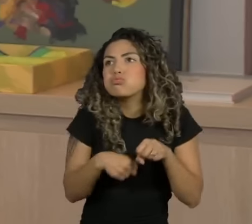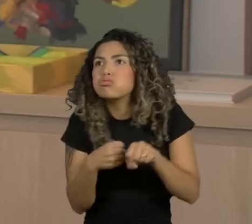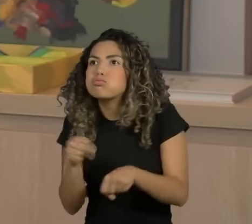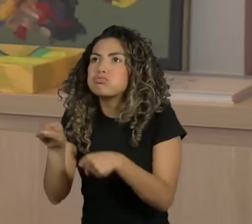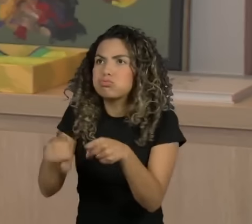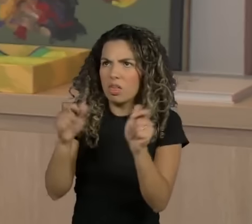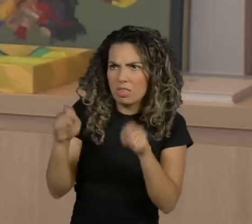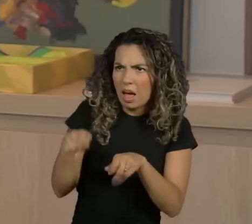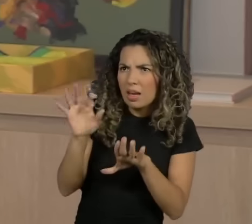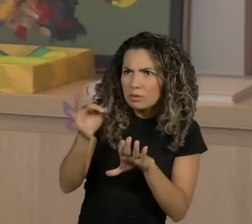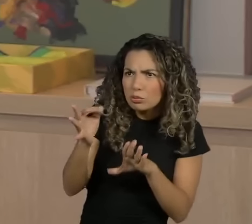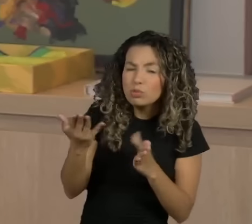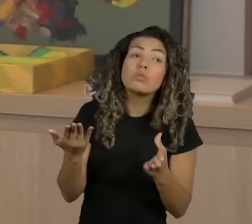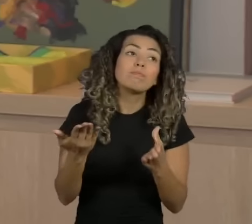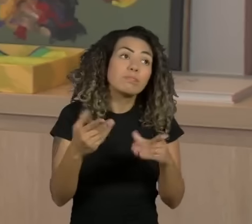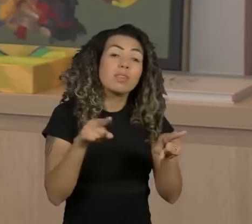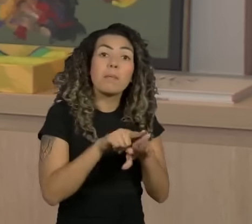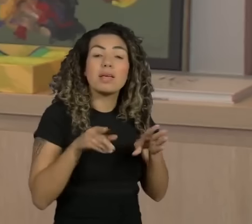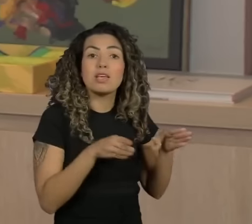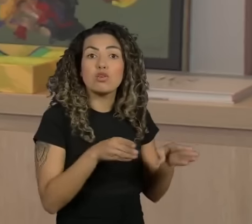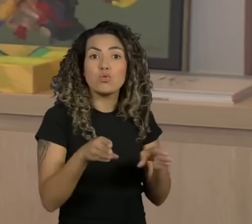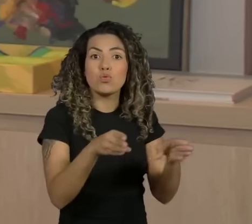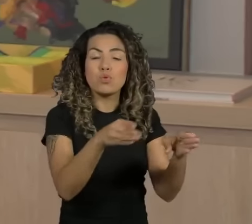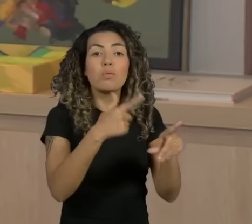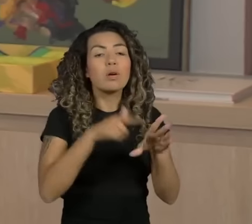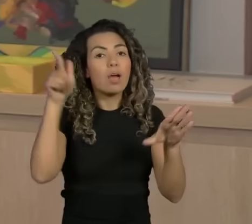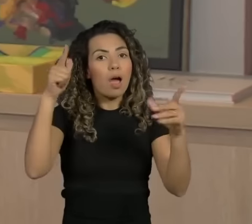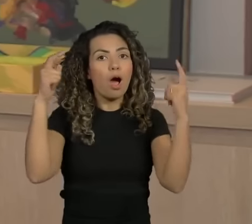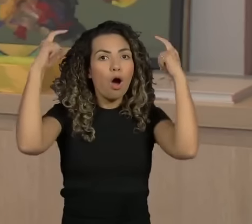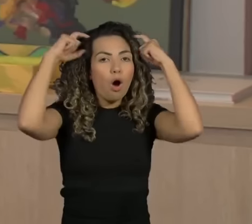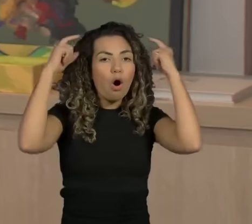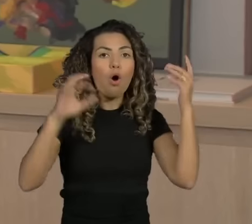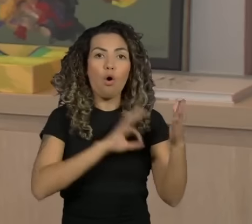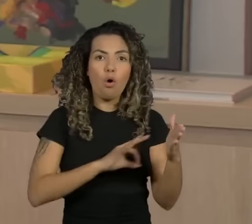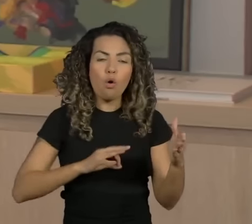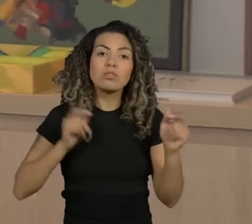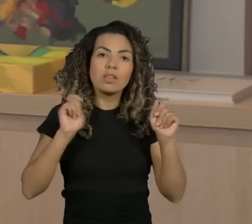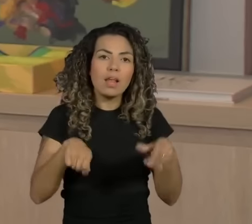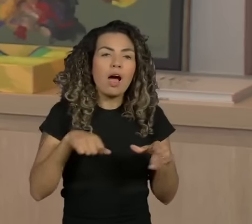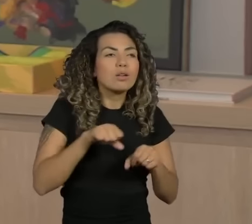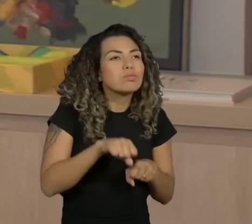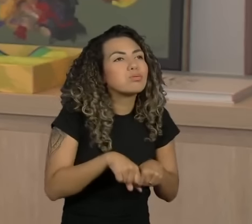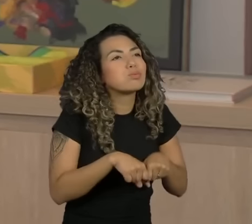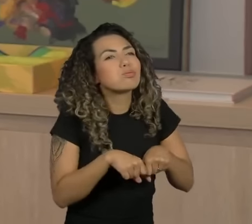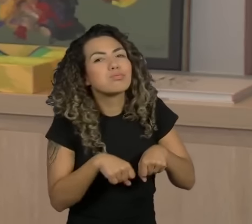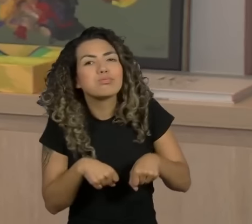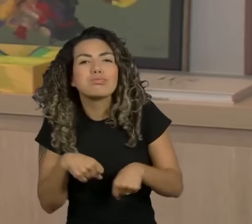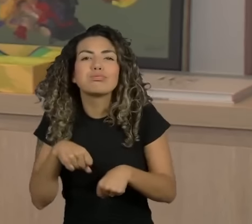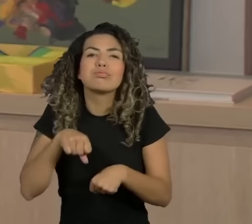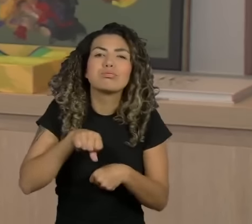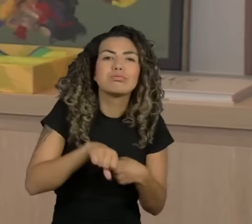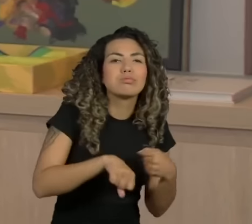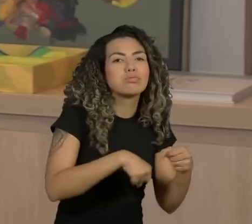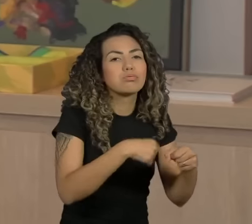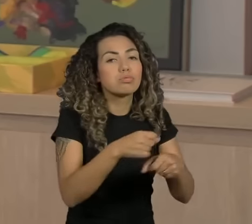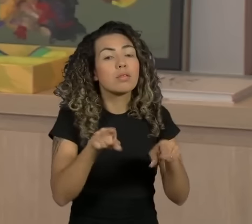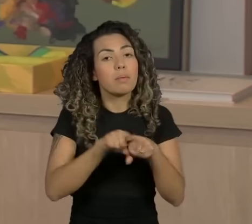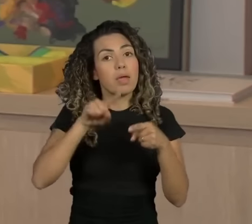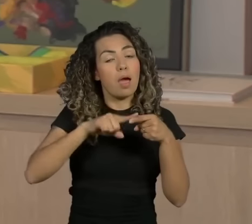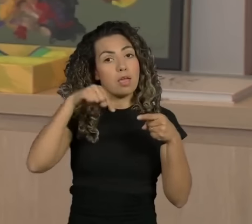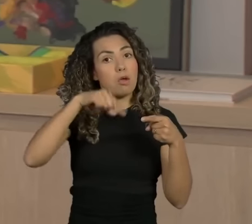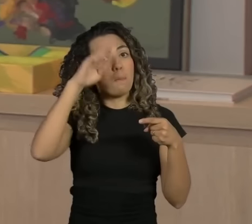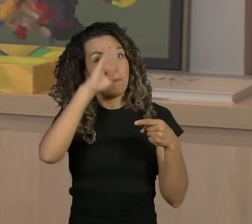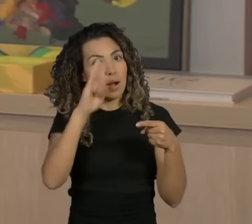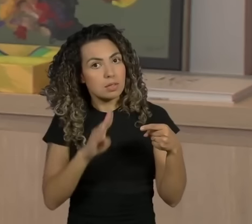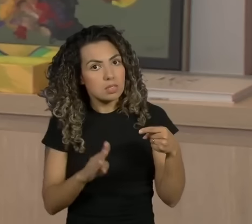rios como os corredores das onças, né? Então são 5 rios nessa iniciativa. No que toca o Brasil é o Rio Paraguai, o